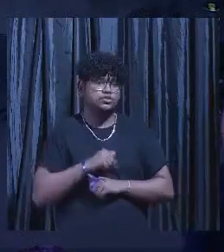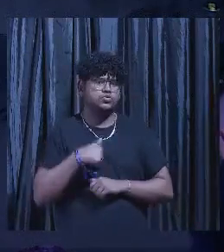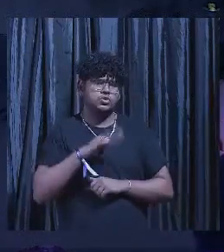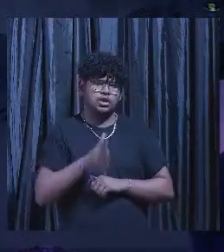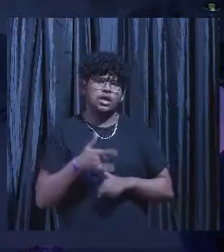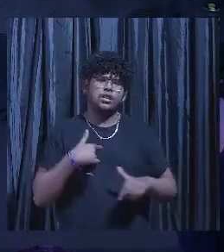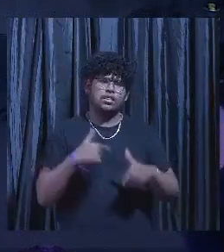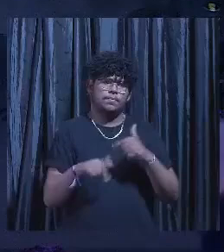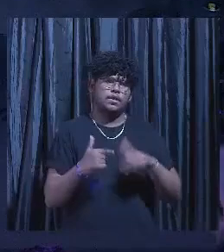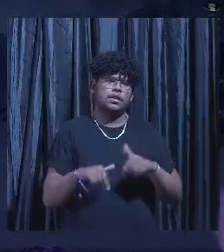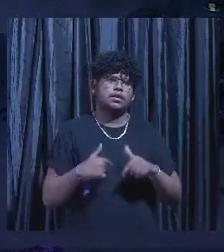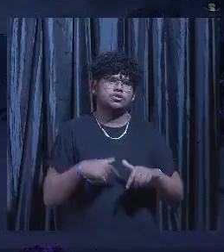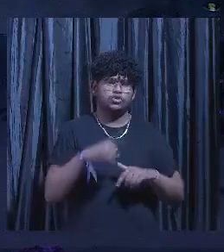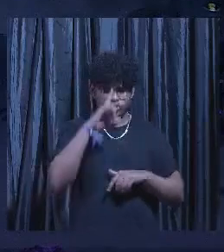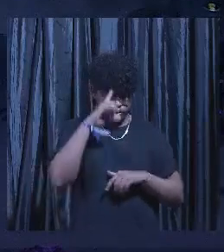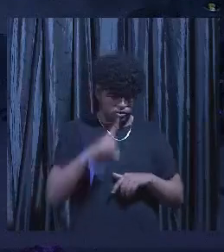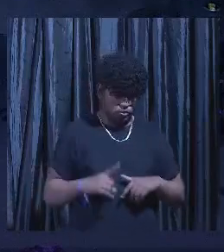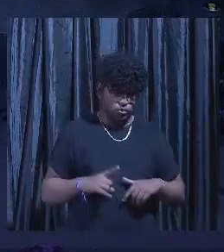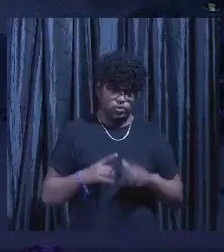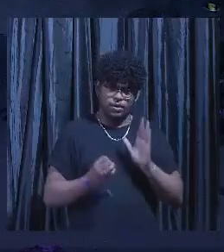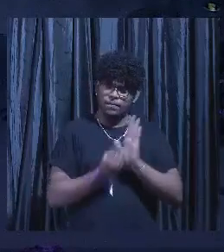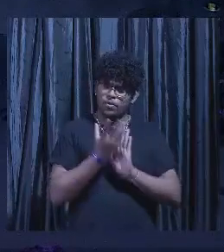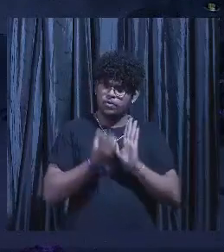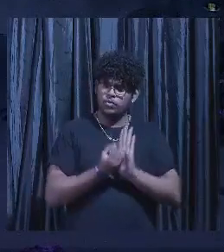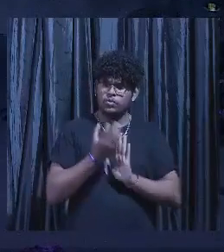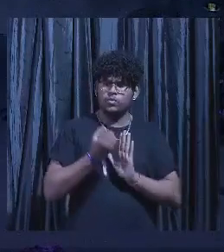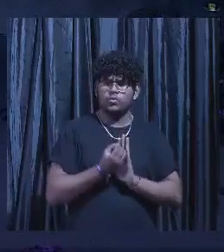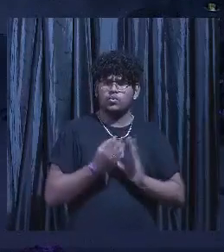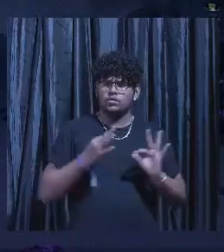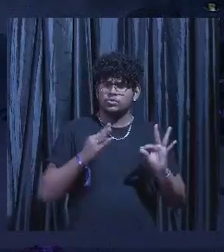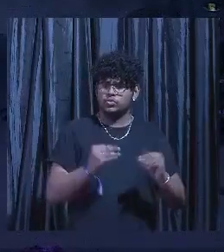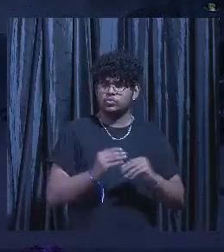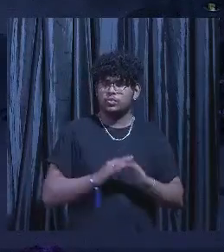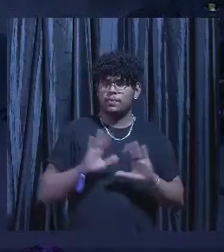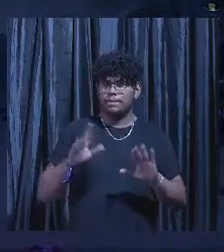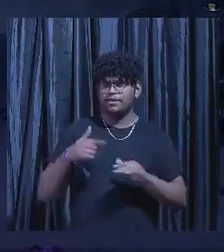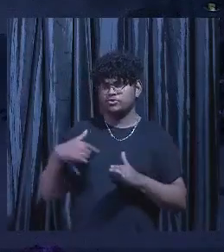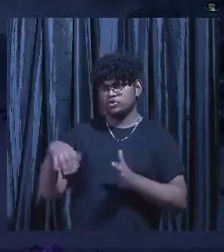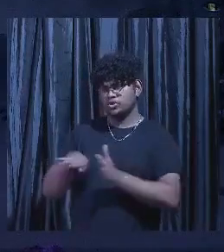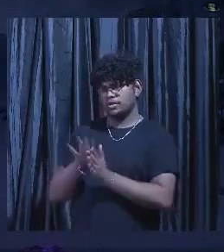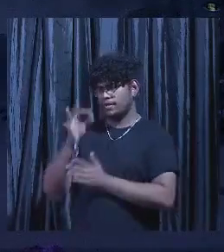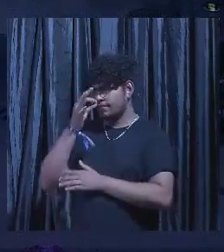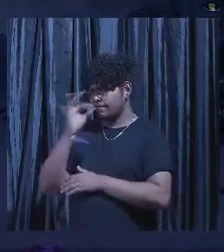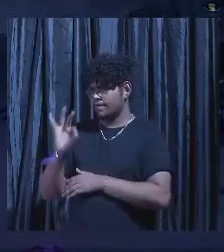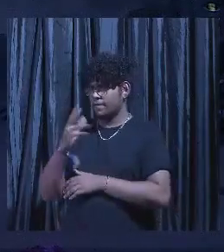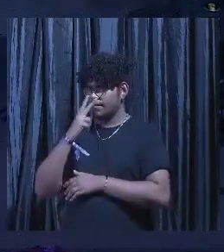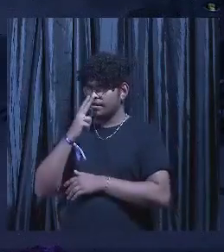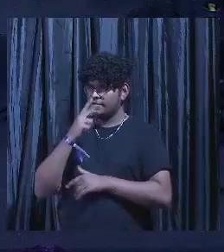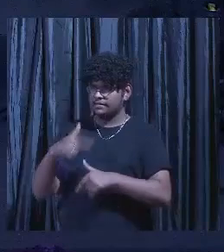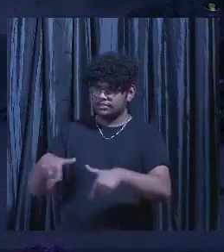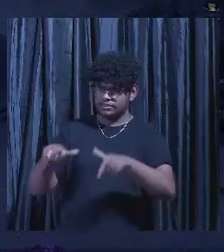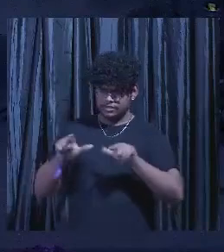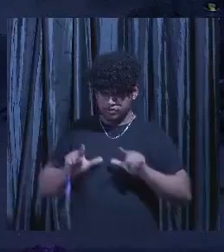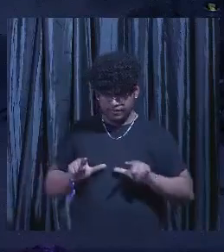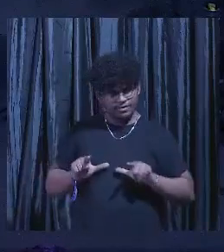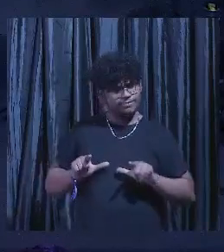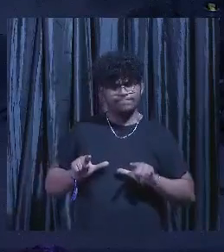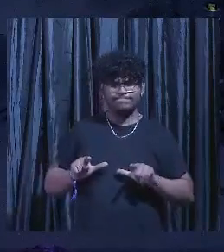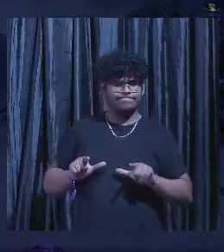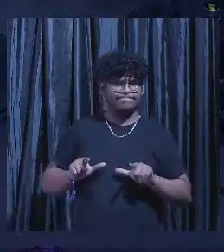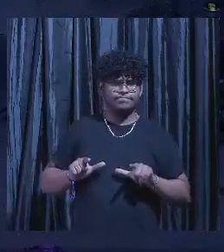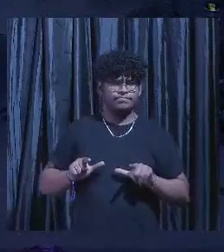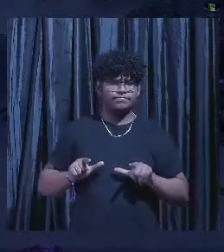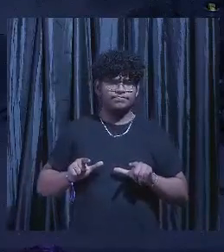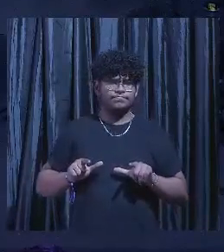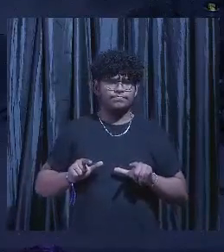produtora, mas quando eu cheguei ali, era como se o meu diploma não fosse o suficiente, a minha maneira de falar não fosse o